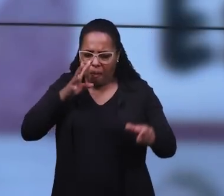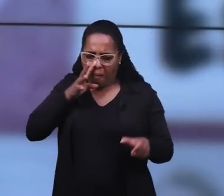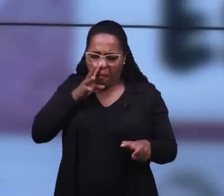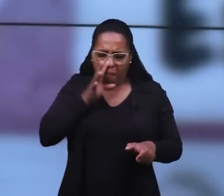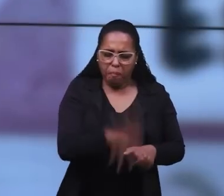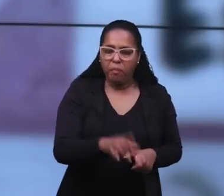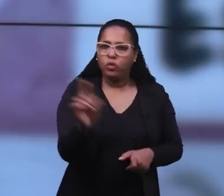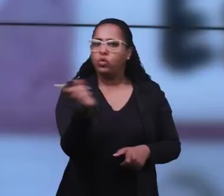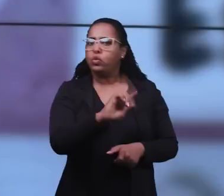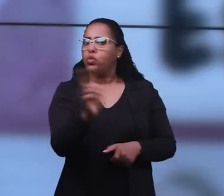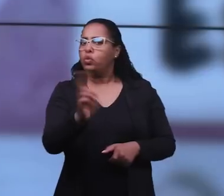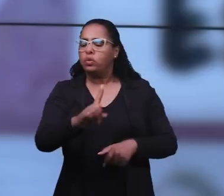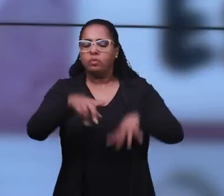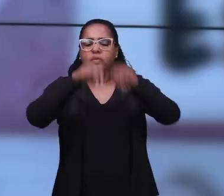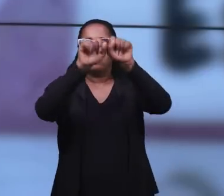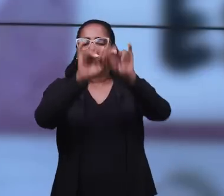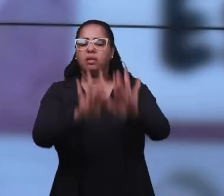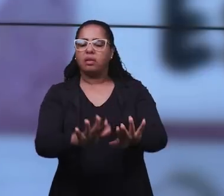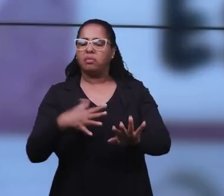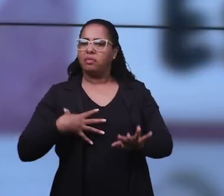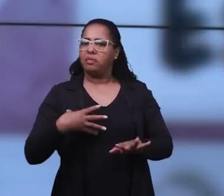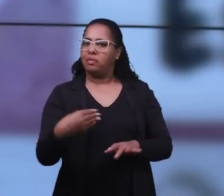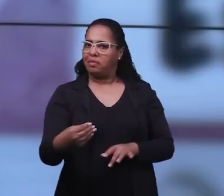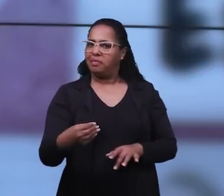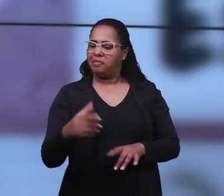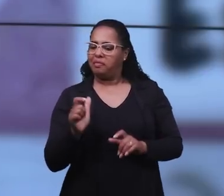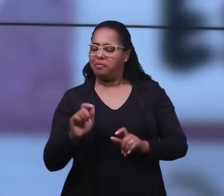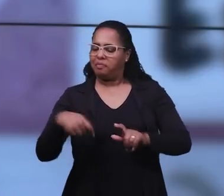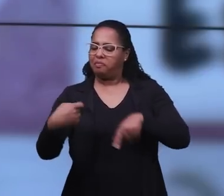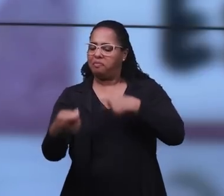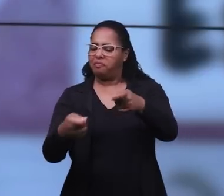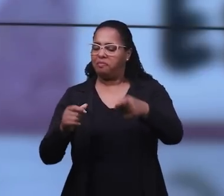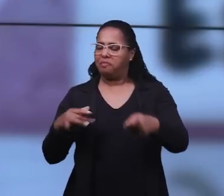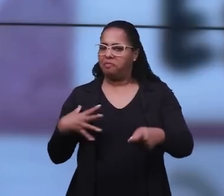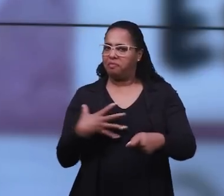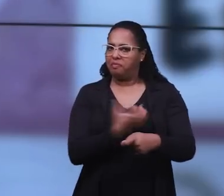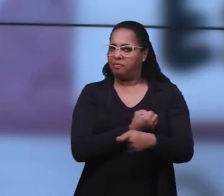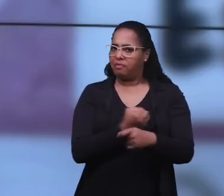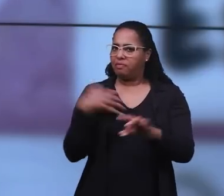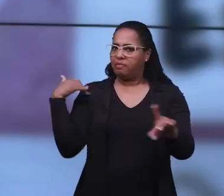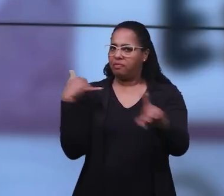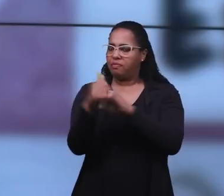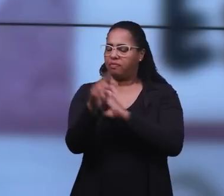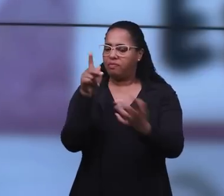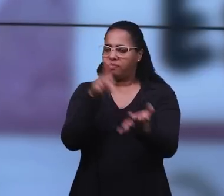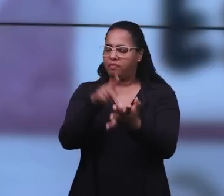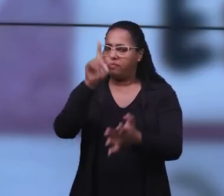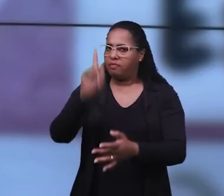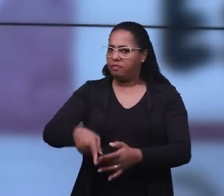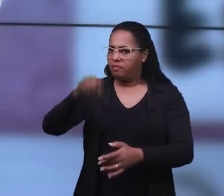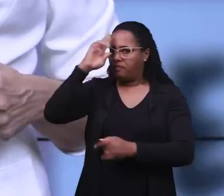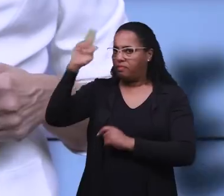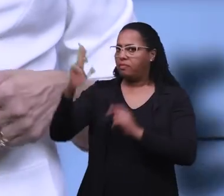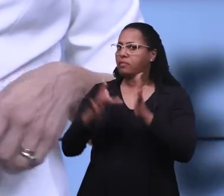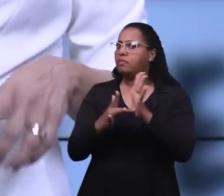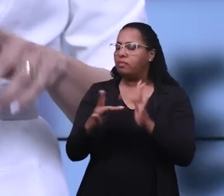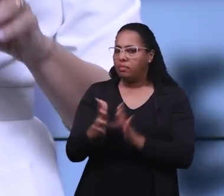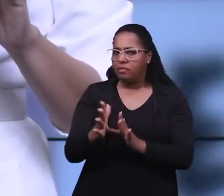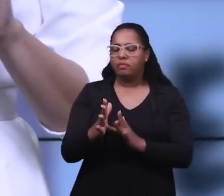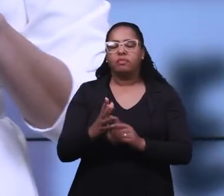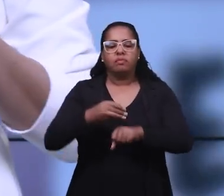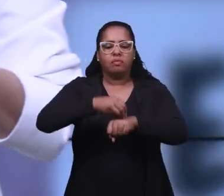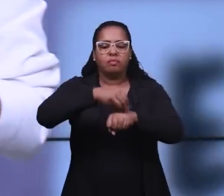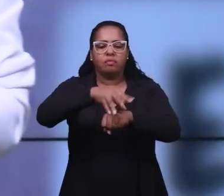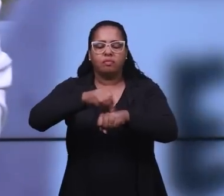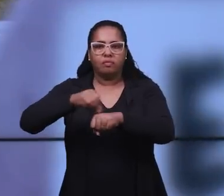de condenação. Abençoe seus filhos com palavras de salvação, com profecia da verdade que é Jesus.